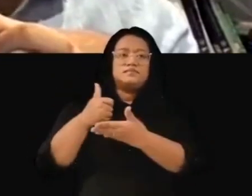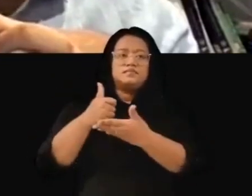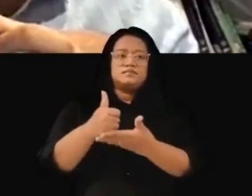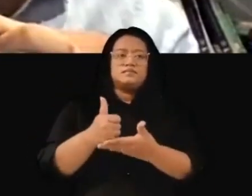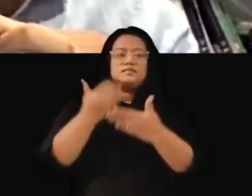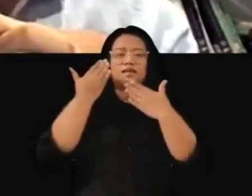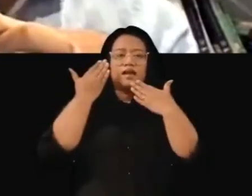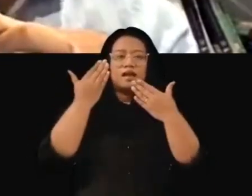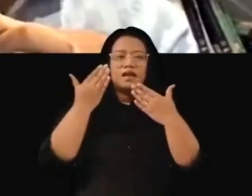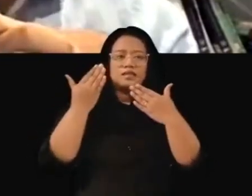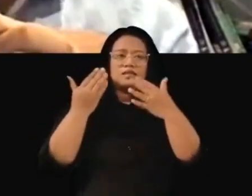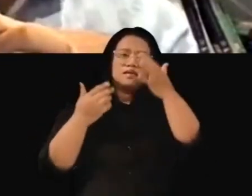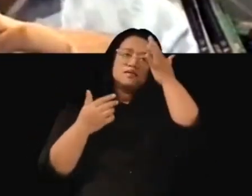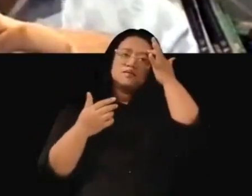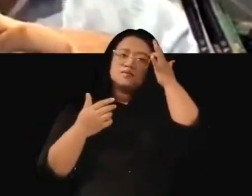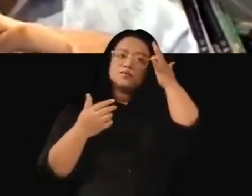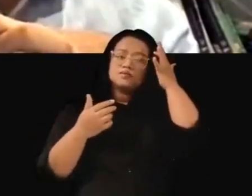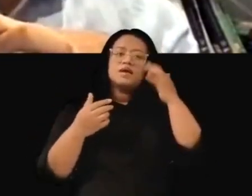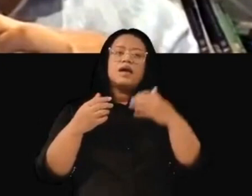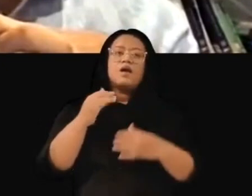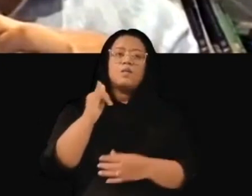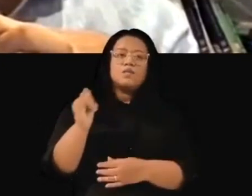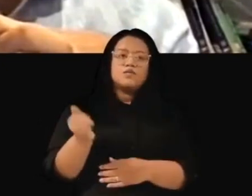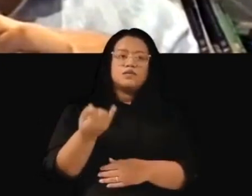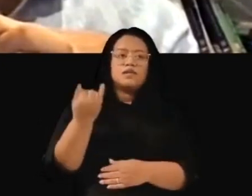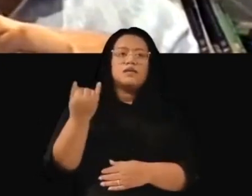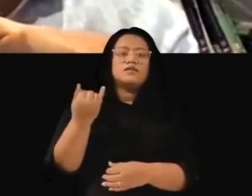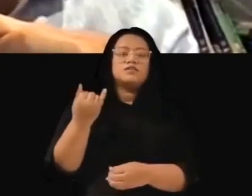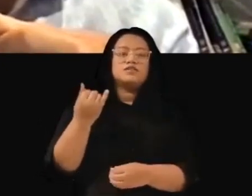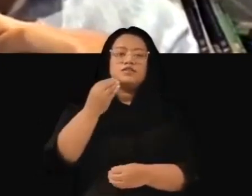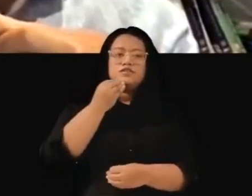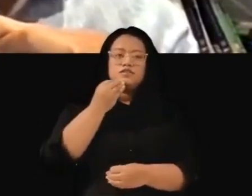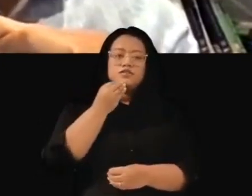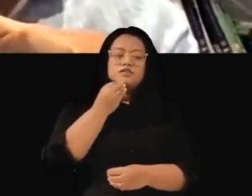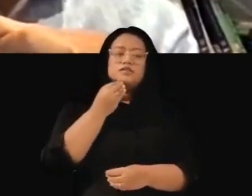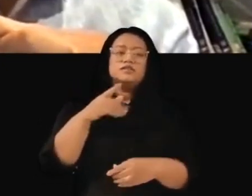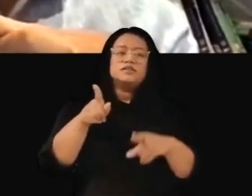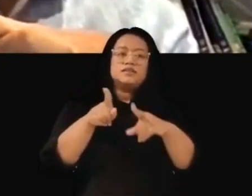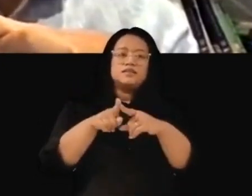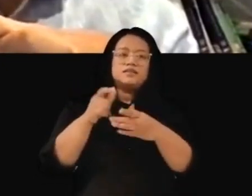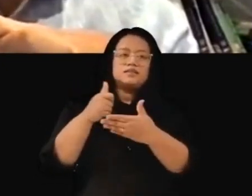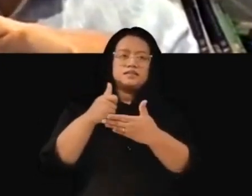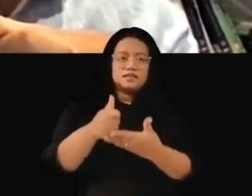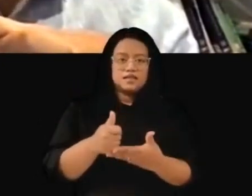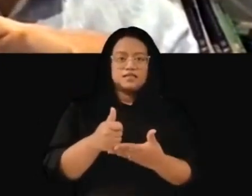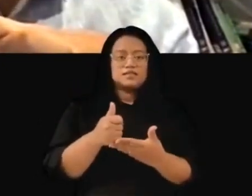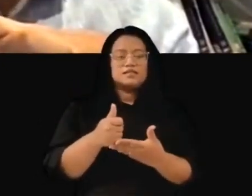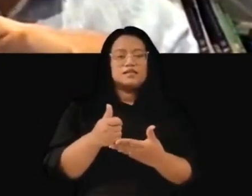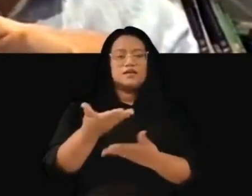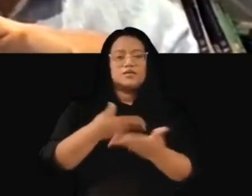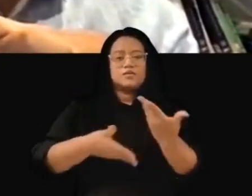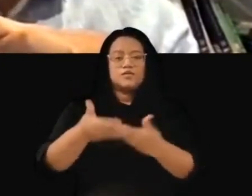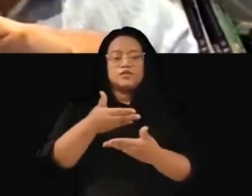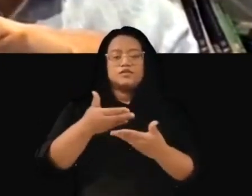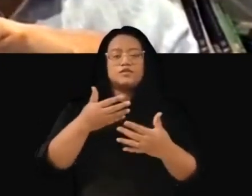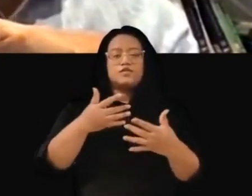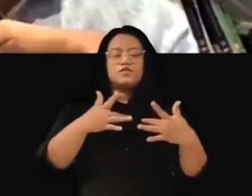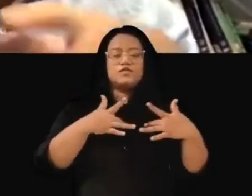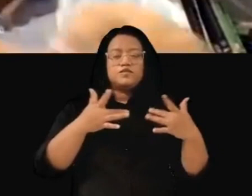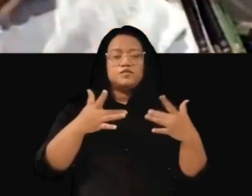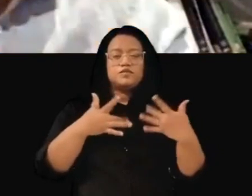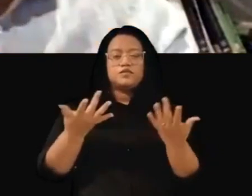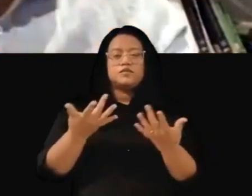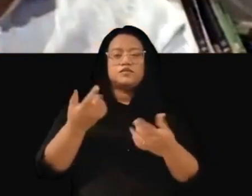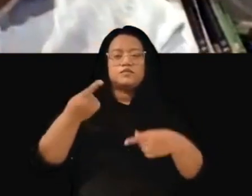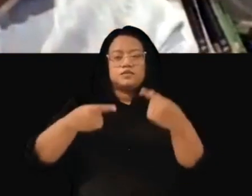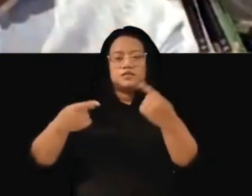agradeço muitíssimo a oportunidade, espero ter trazido alguma contribuição e fico absolutamente à disposição para o debate. Muito obrigado. Dividido